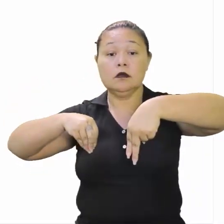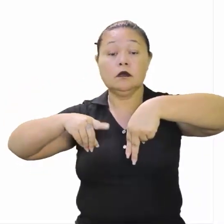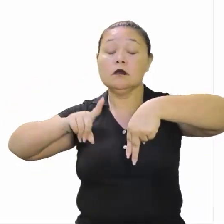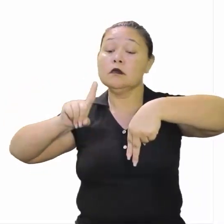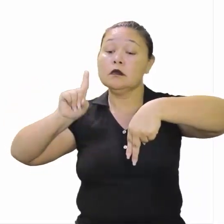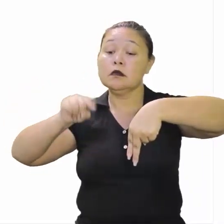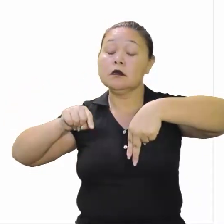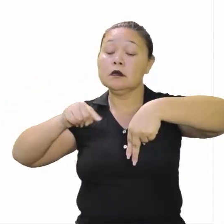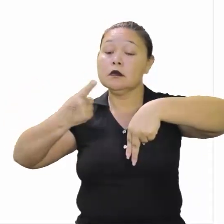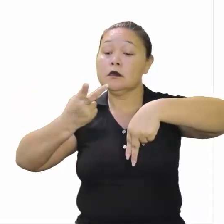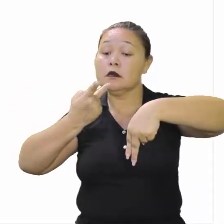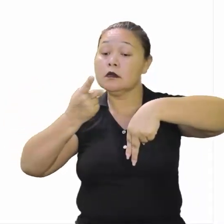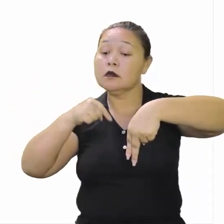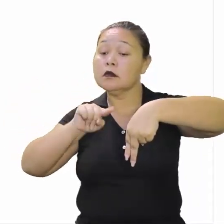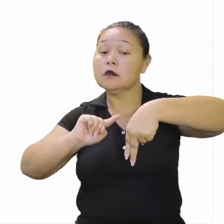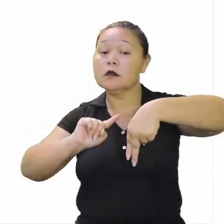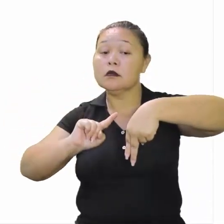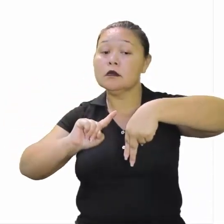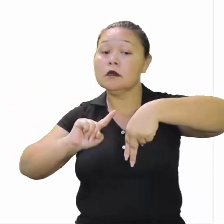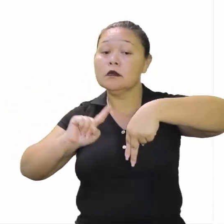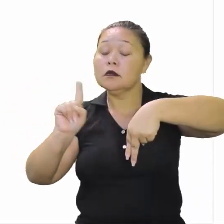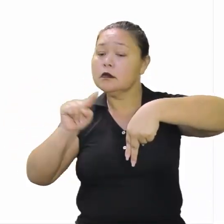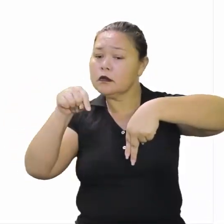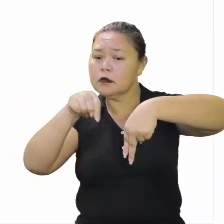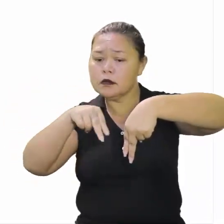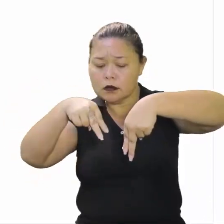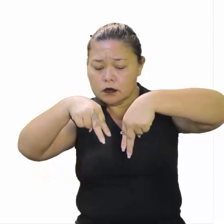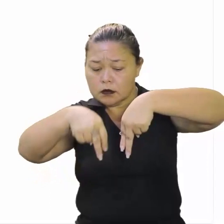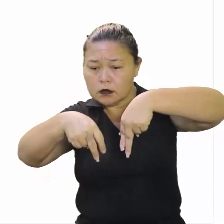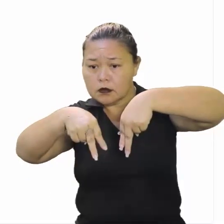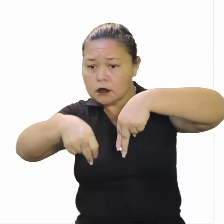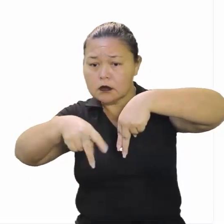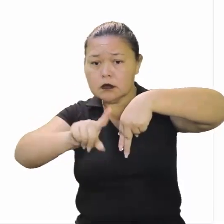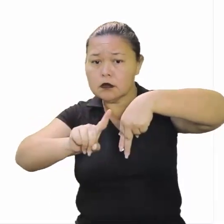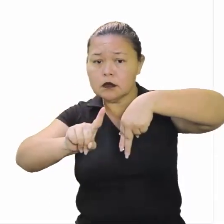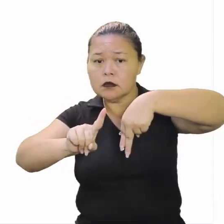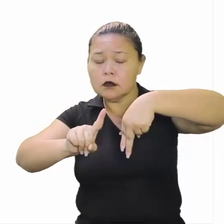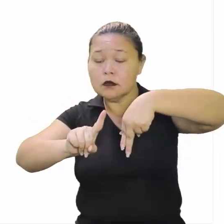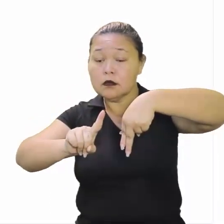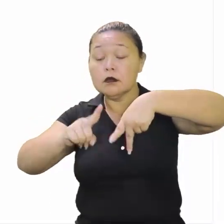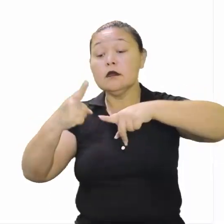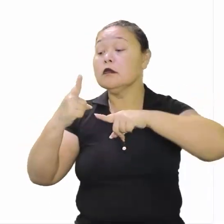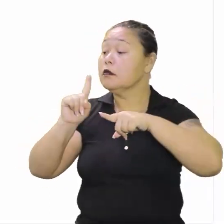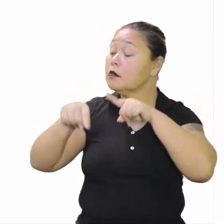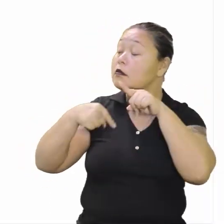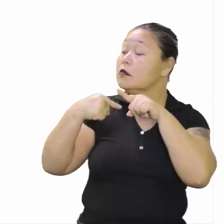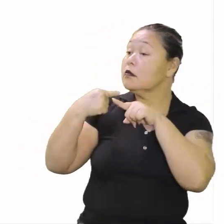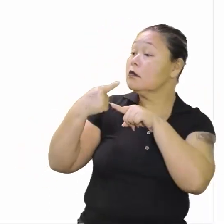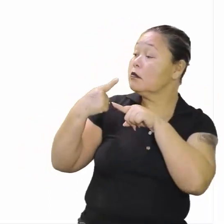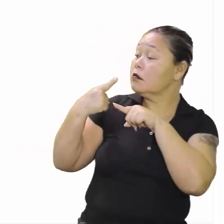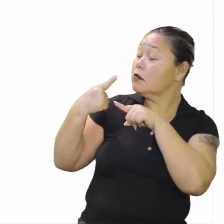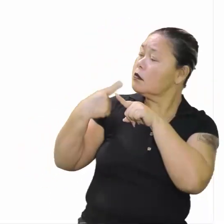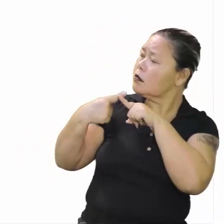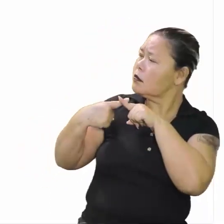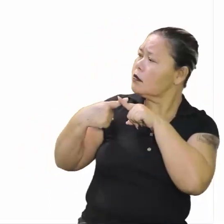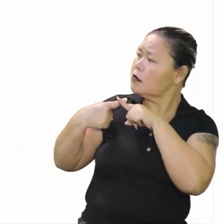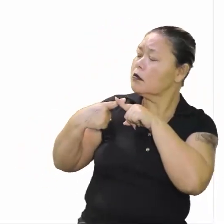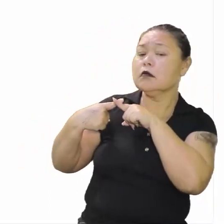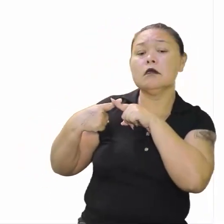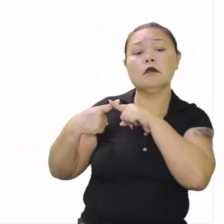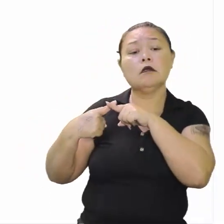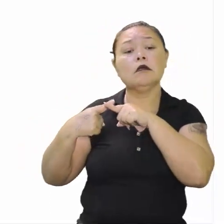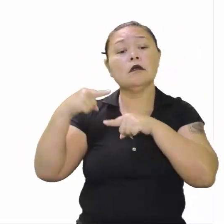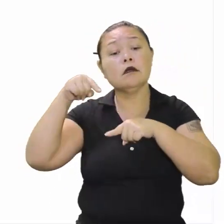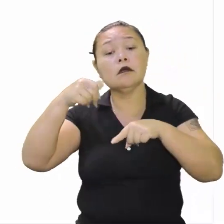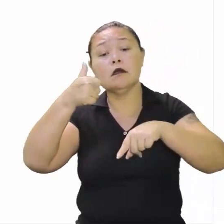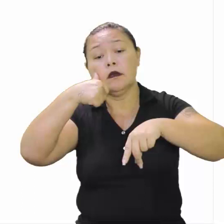aí uma diz para a outra, não pise nisso aí. Aí a outra, por quê?